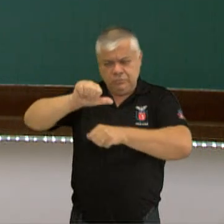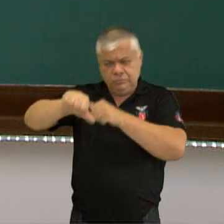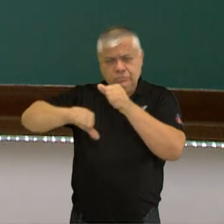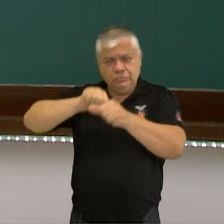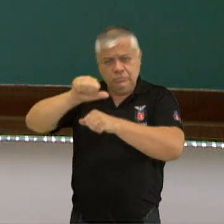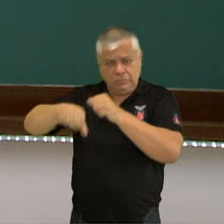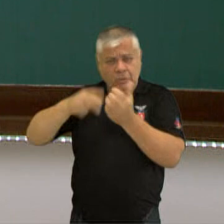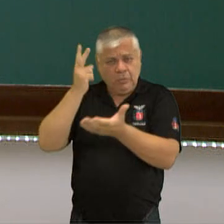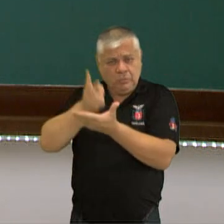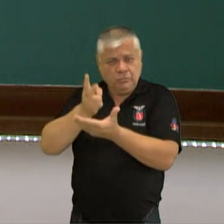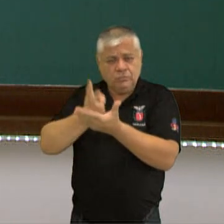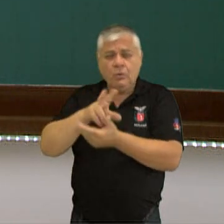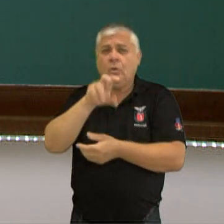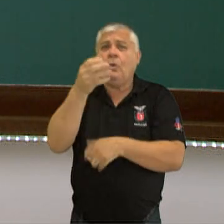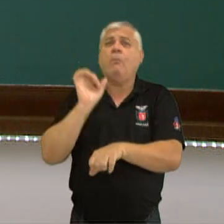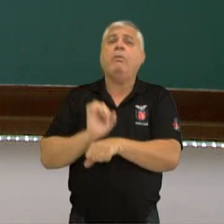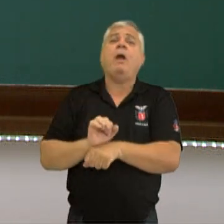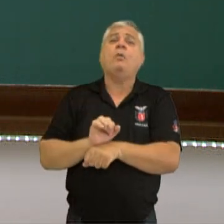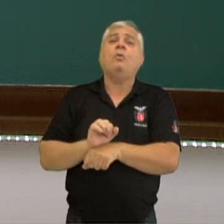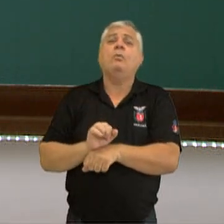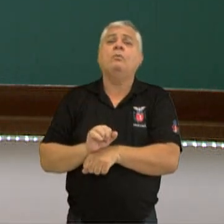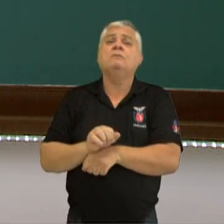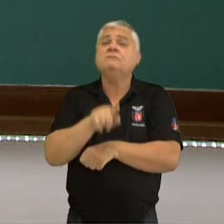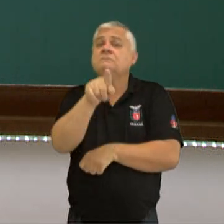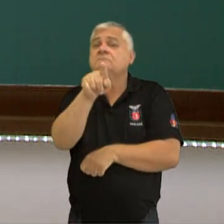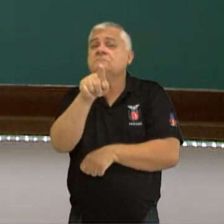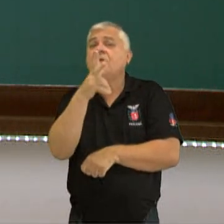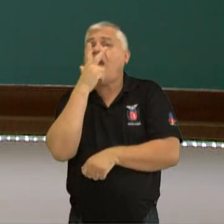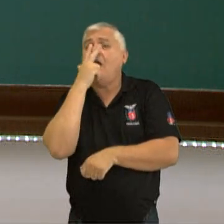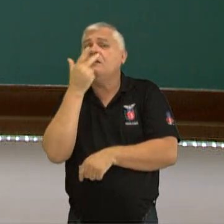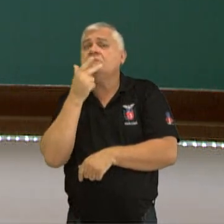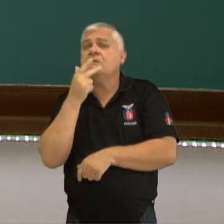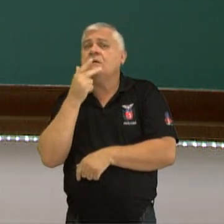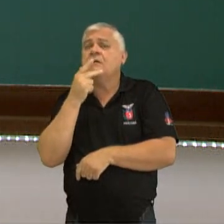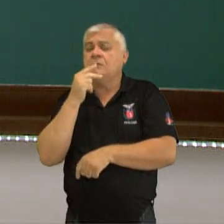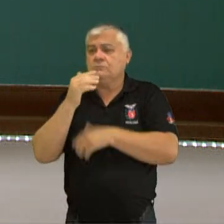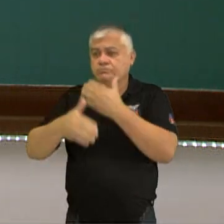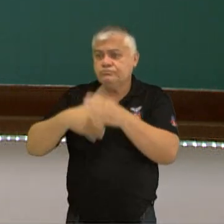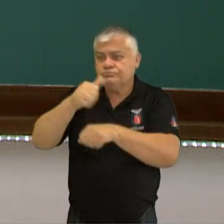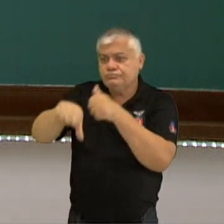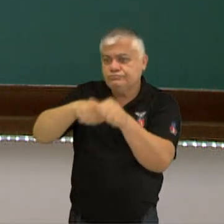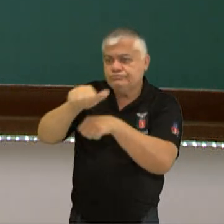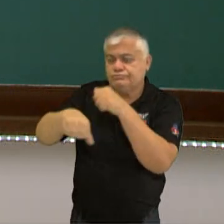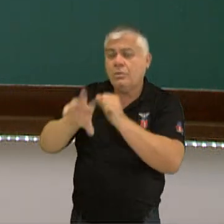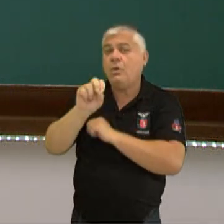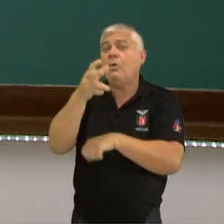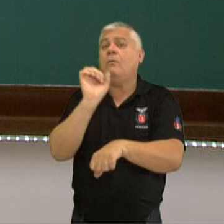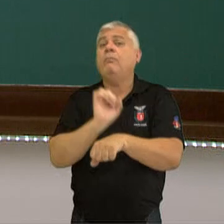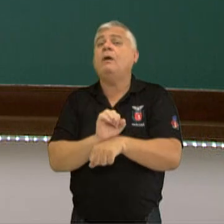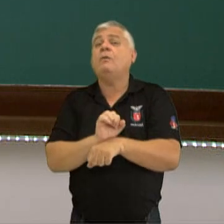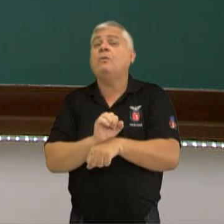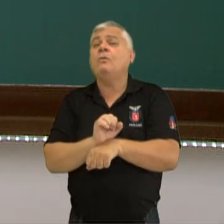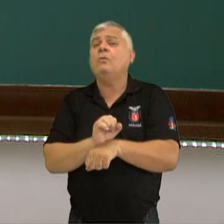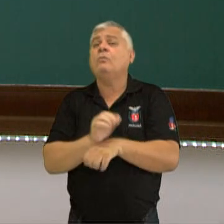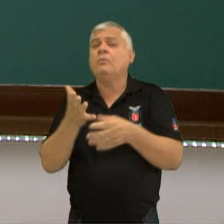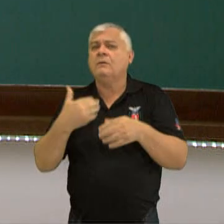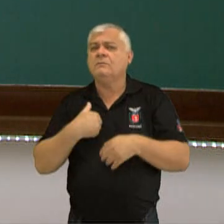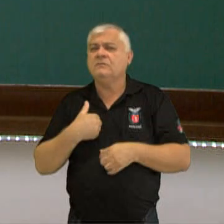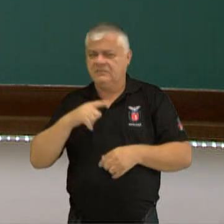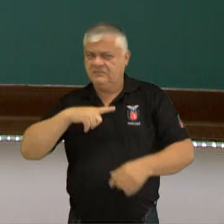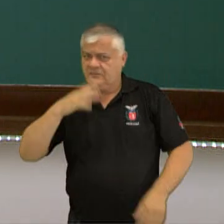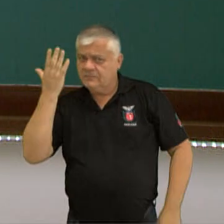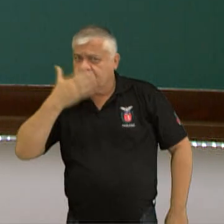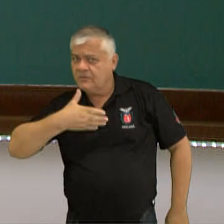modificando ou está estável? Ou seja, ele parou, chegou num equilíbrio. Há alguma evidência